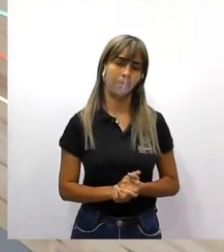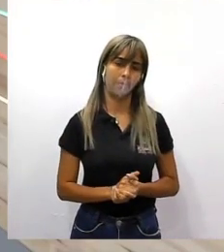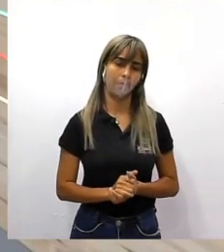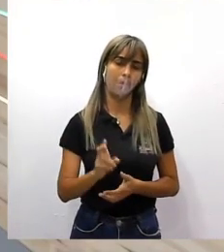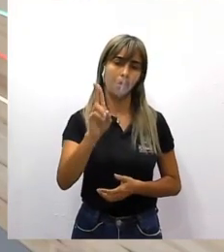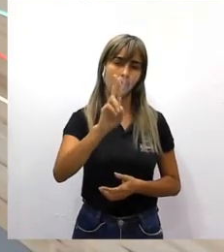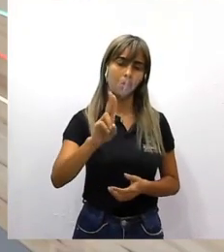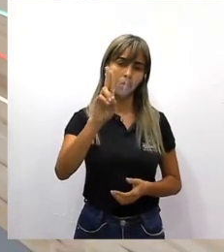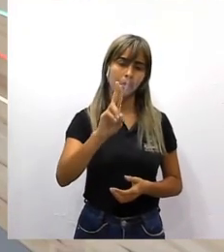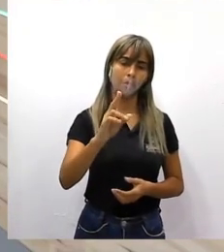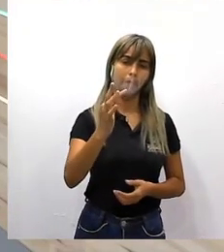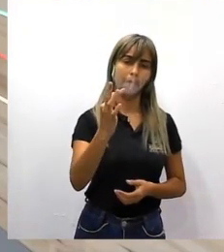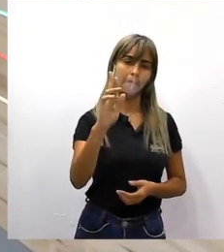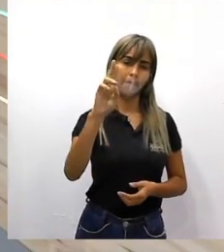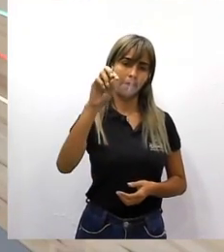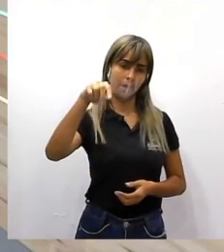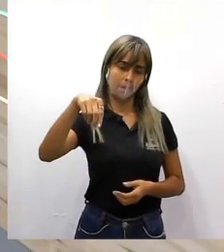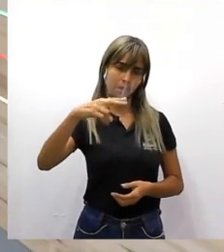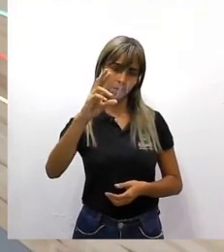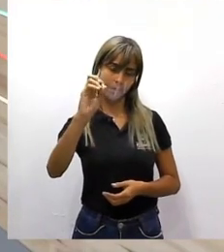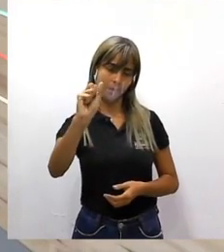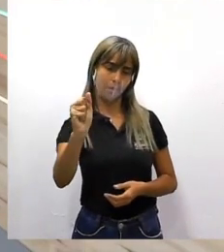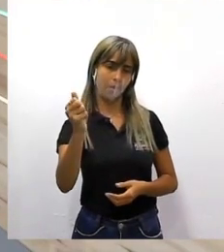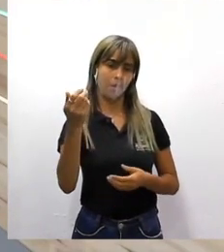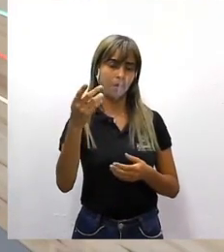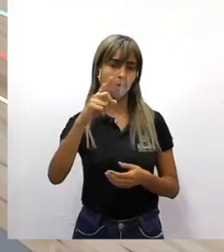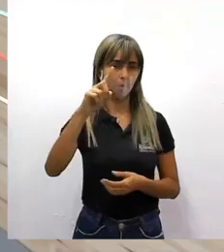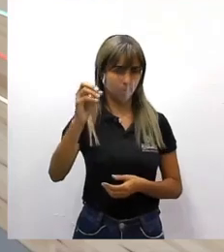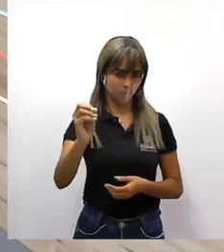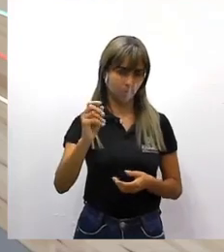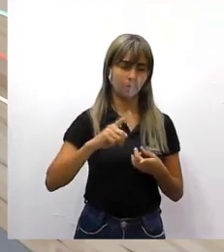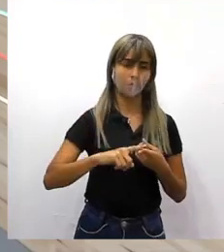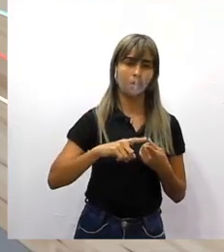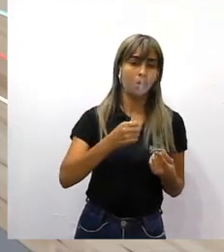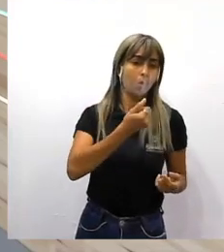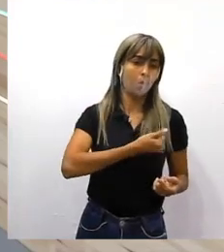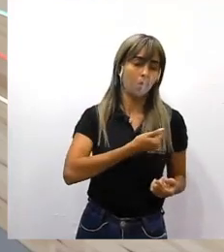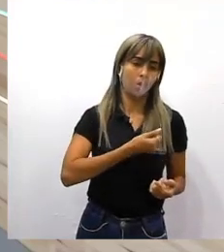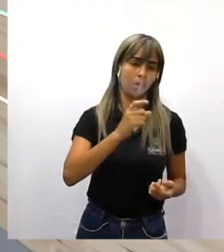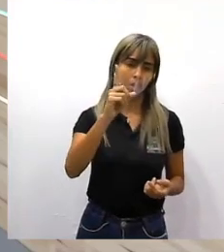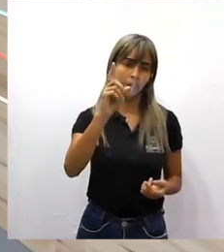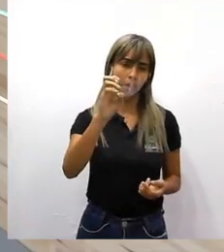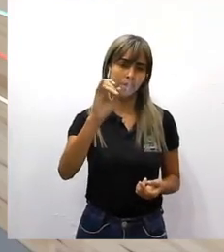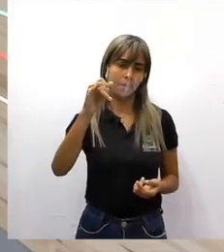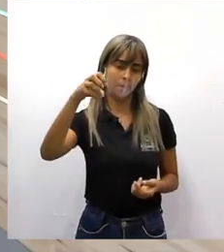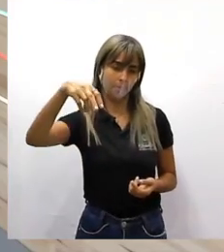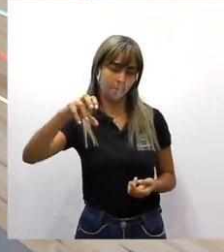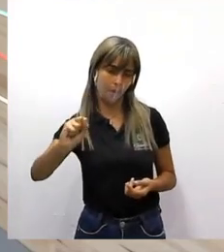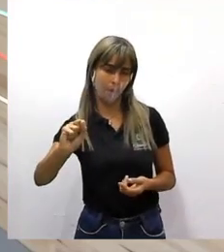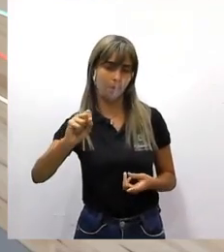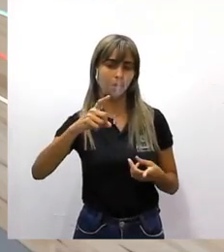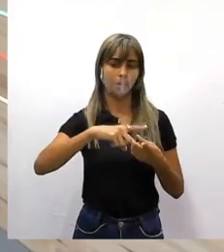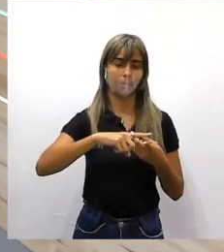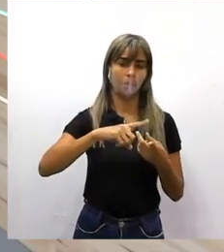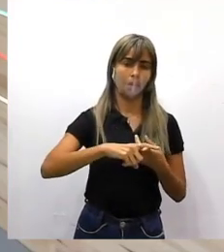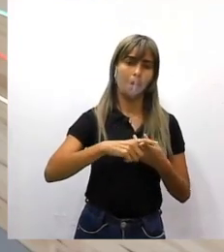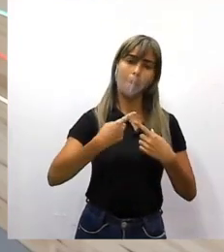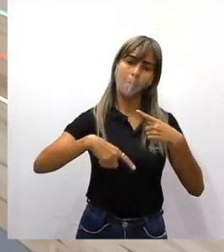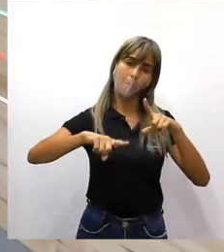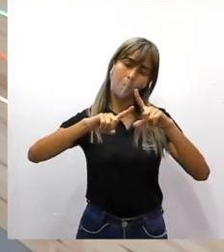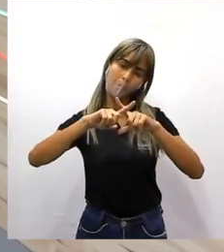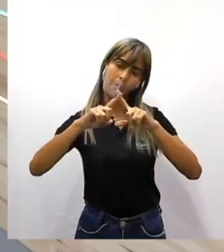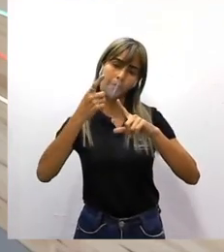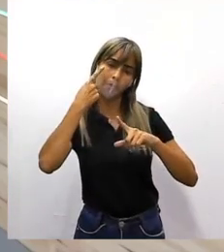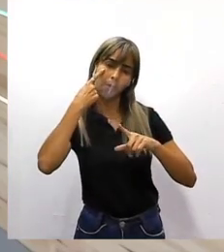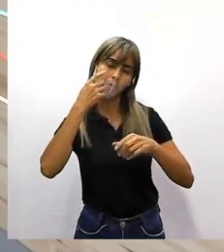usando frações no seguinte formato, com fração, com números decimais, são os números racionais. A gente viu multiplicação, a gente